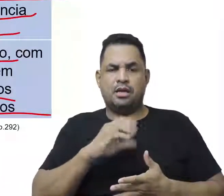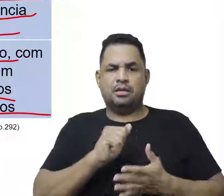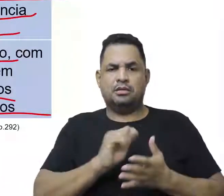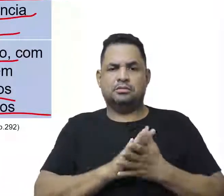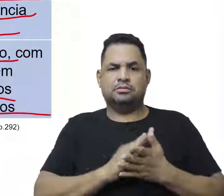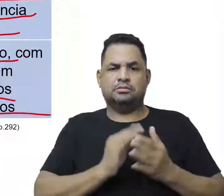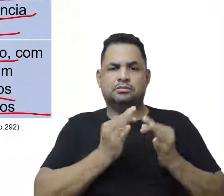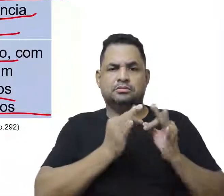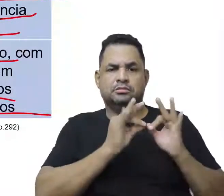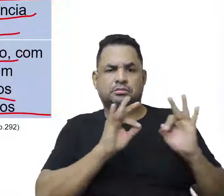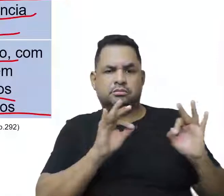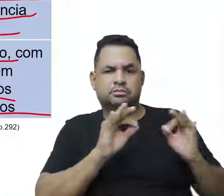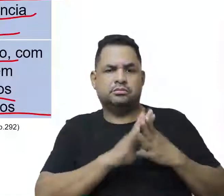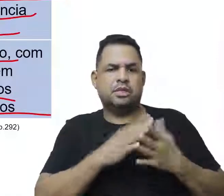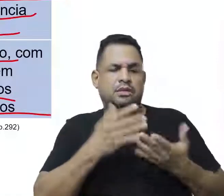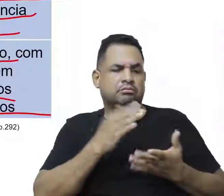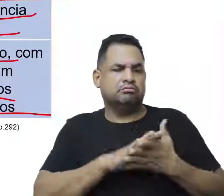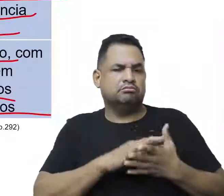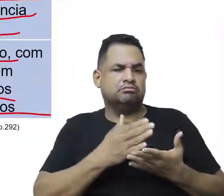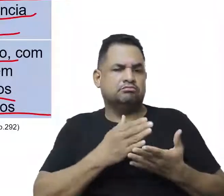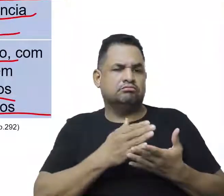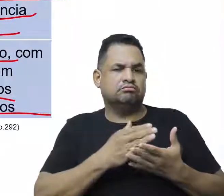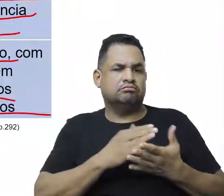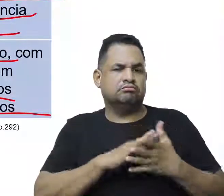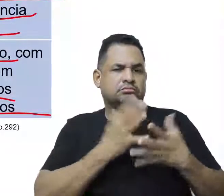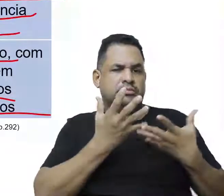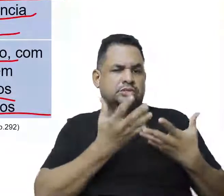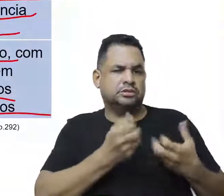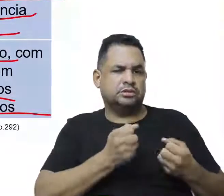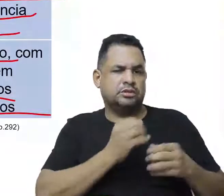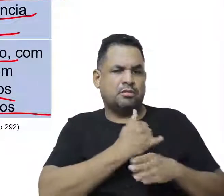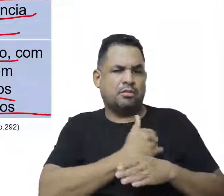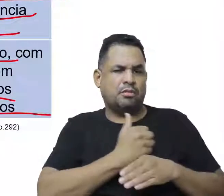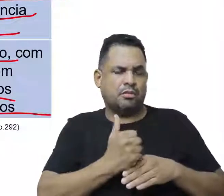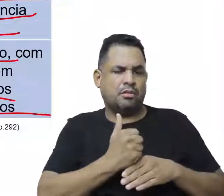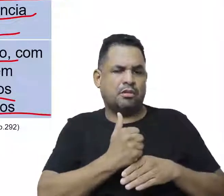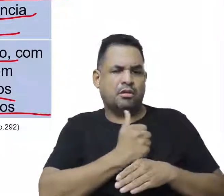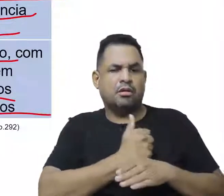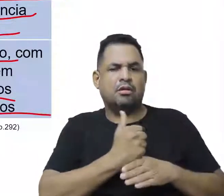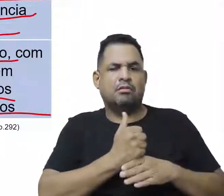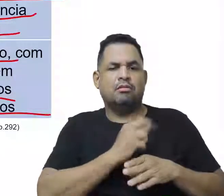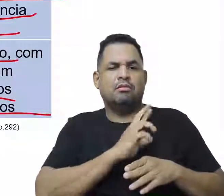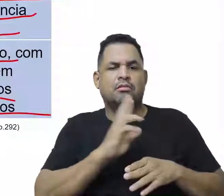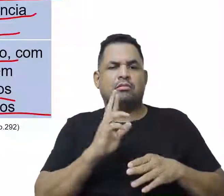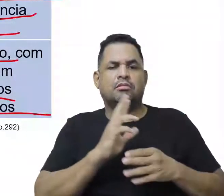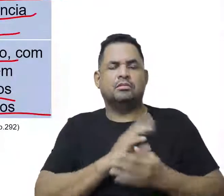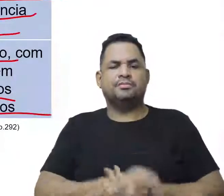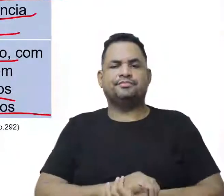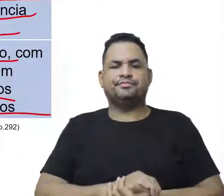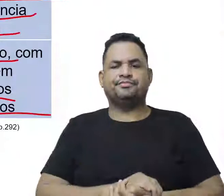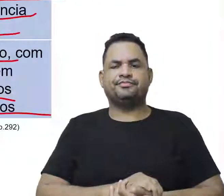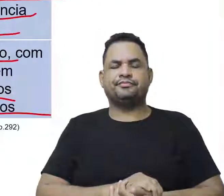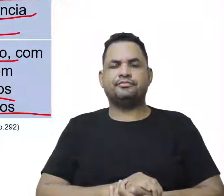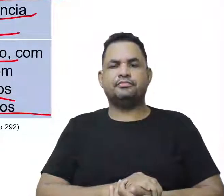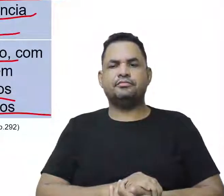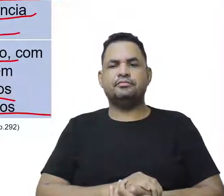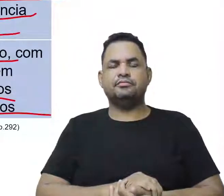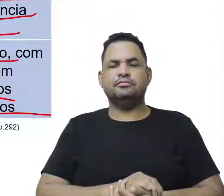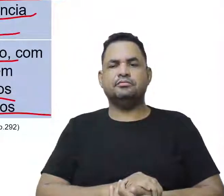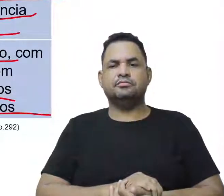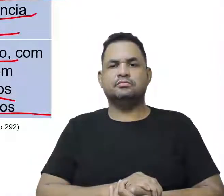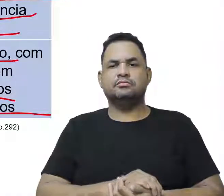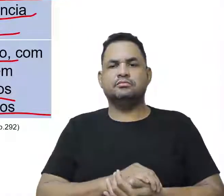uniformes a um consenso moral religioso a um coletivismo com o objetivo de ênfase no grupo agora aqui